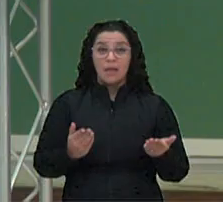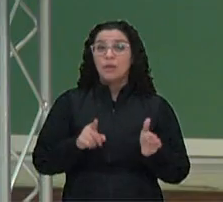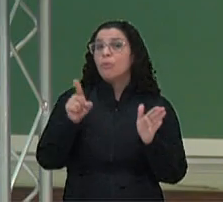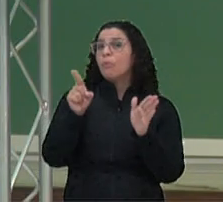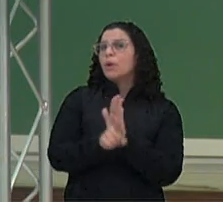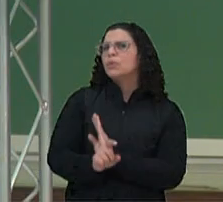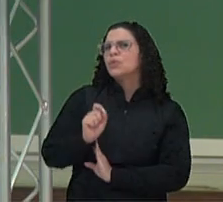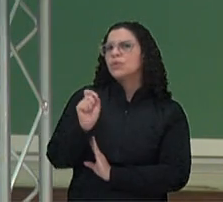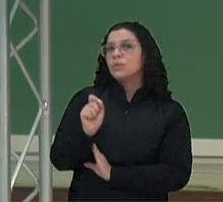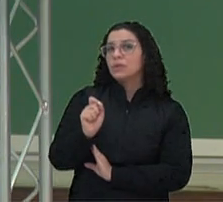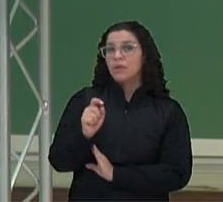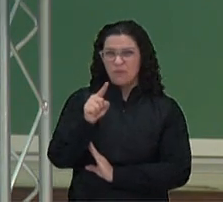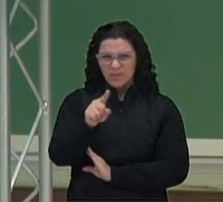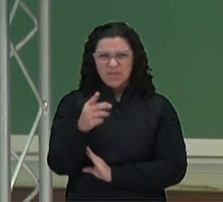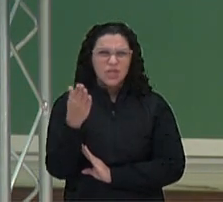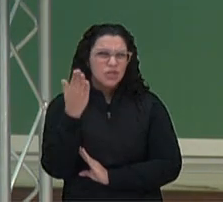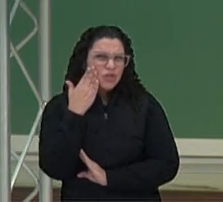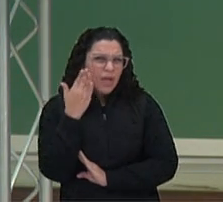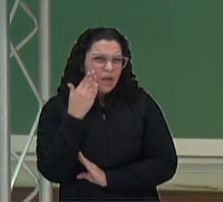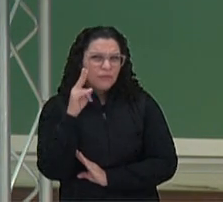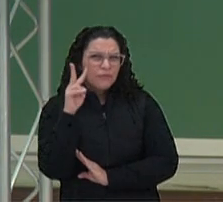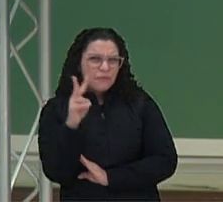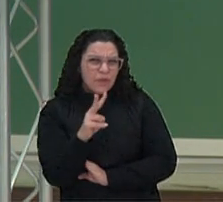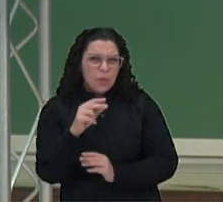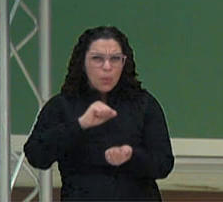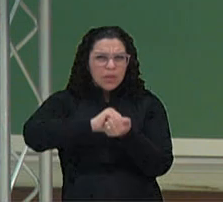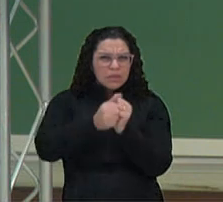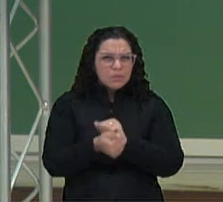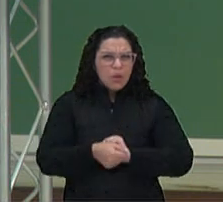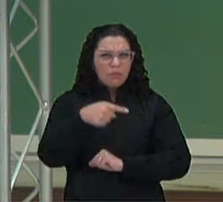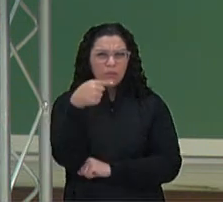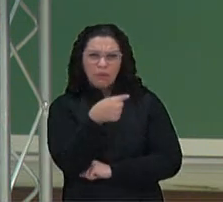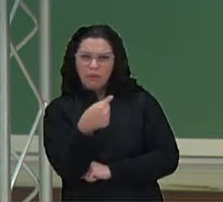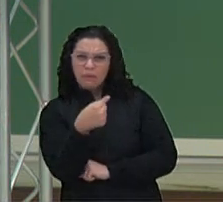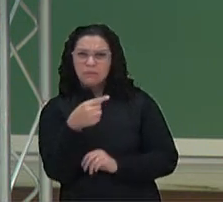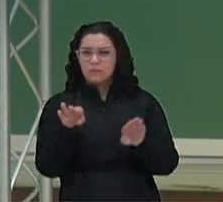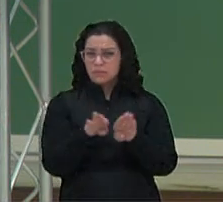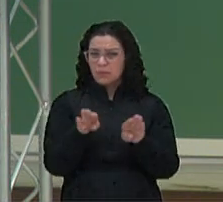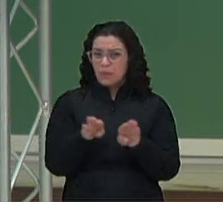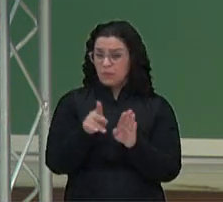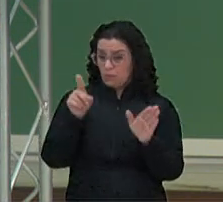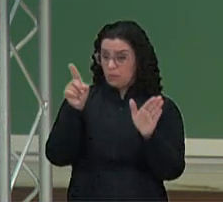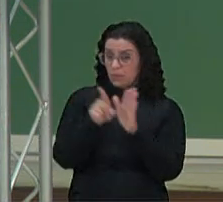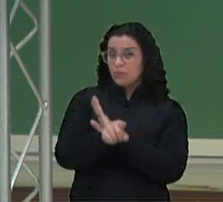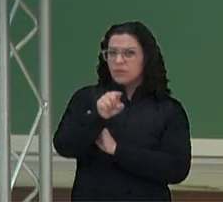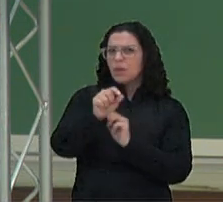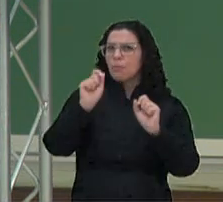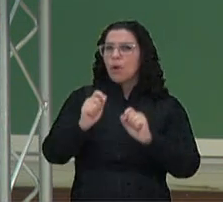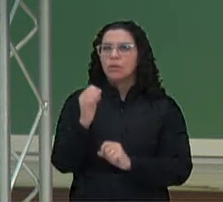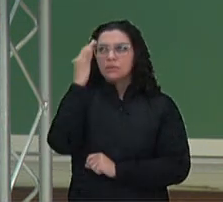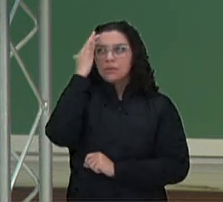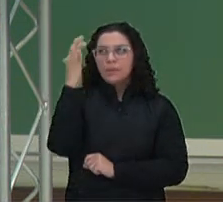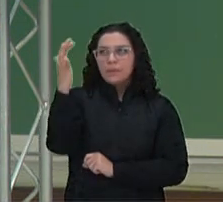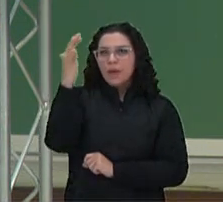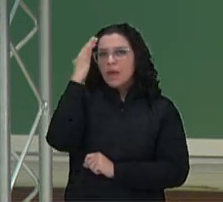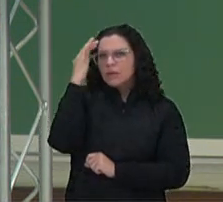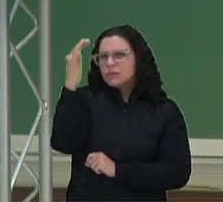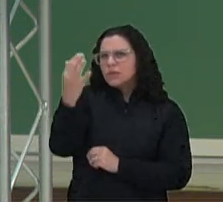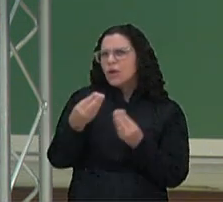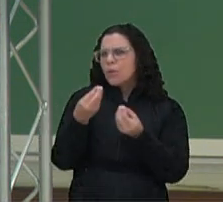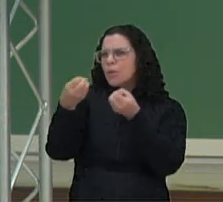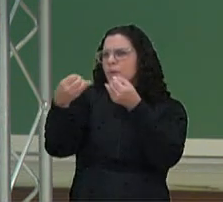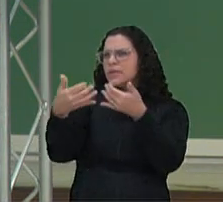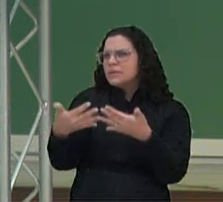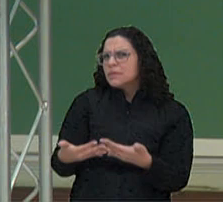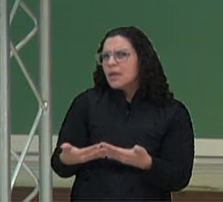eu estou perguntando se porventura você já ouviu falar nesse esporte. E aqui eu estou pedindo para que você use a sua imaginação e